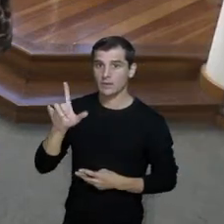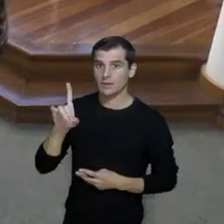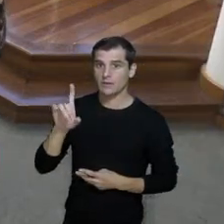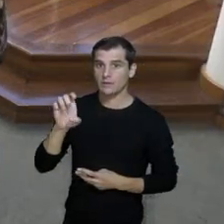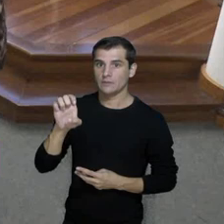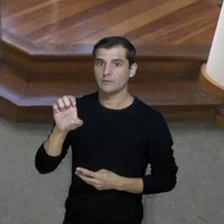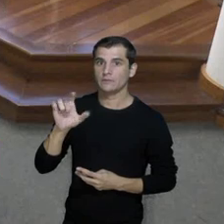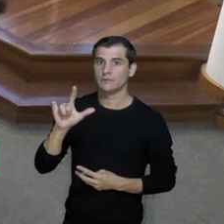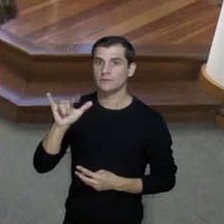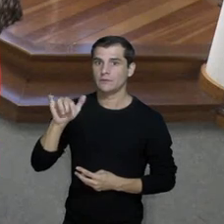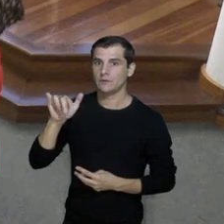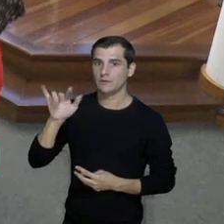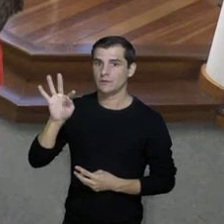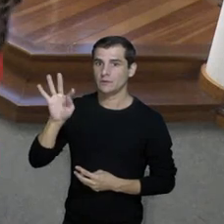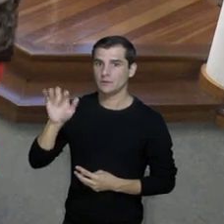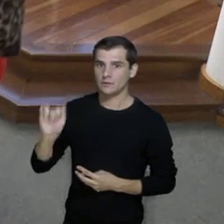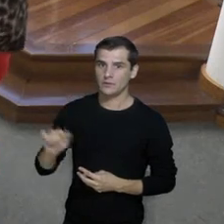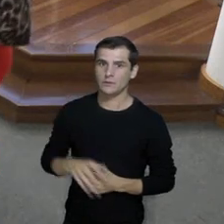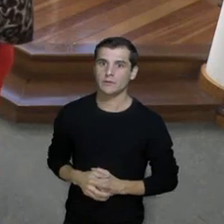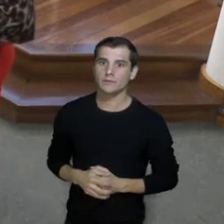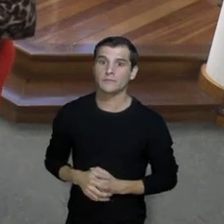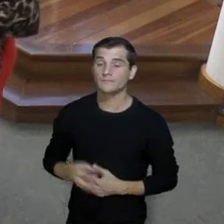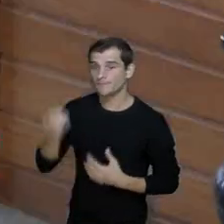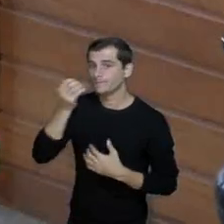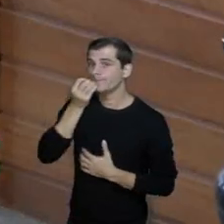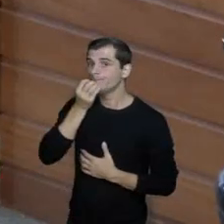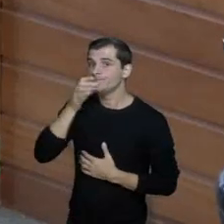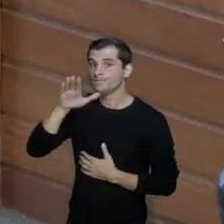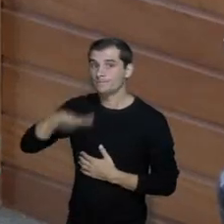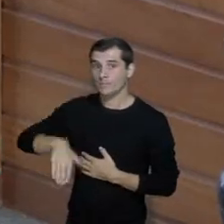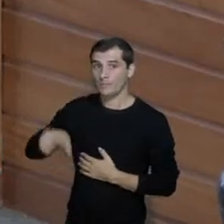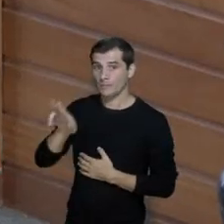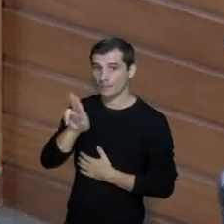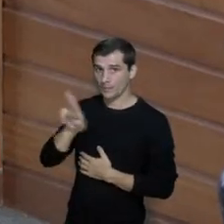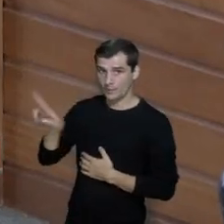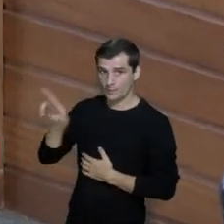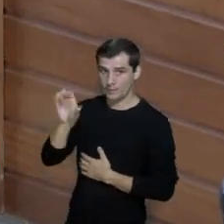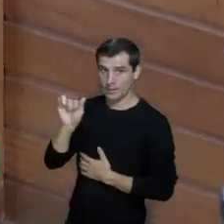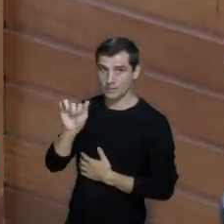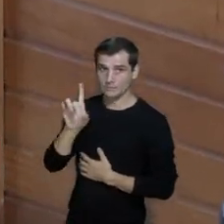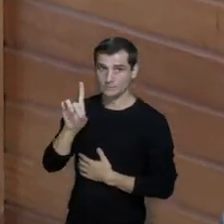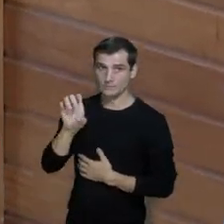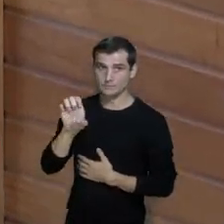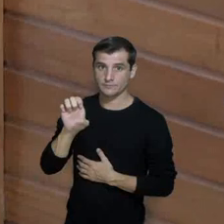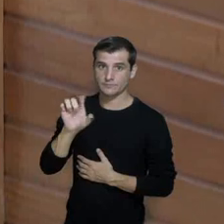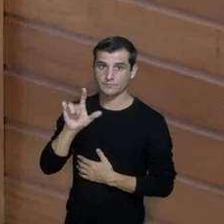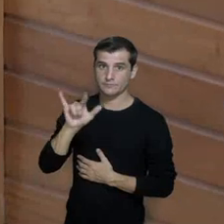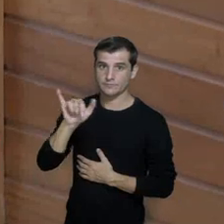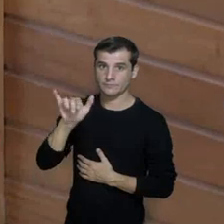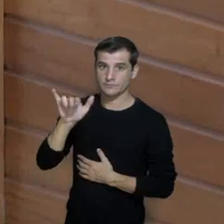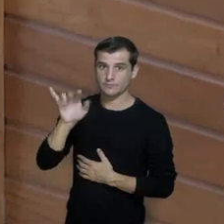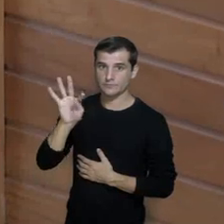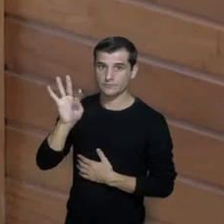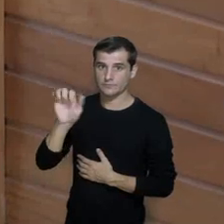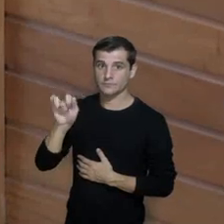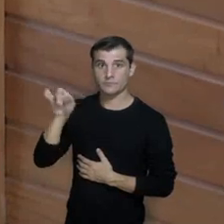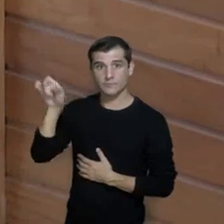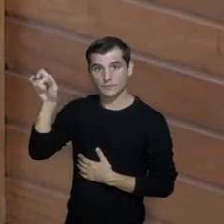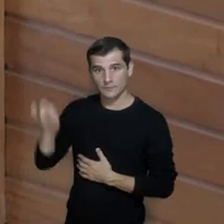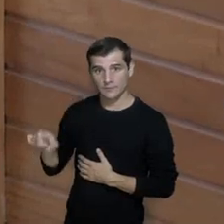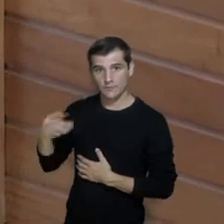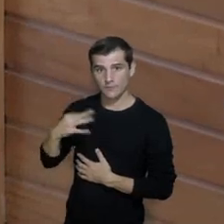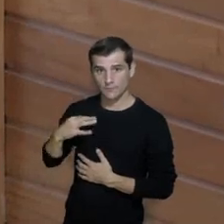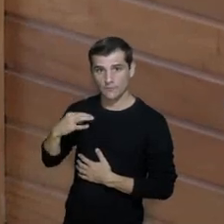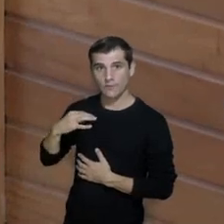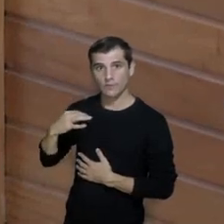estang segundos Boa tarde eu sou eu estou aqui como voluntária pessoa física eh porque a